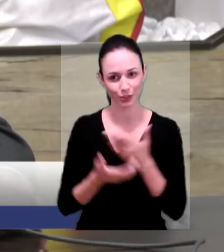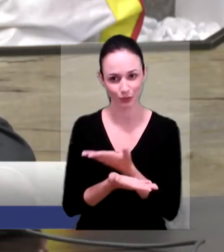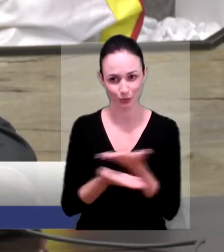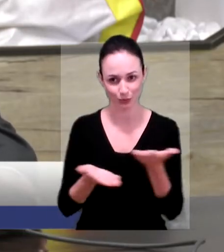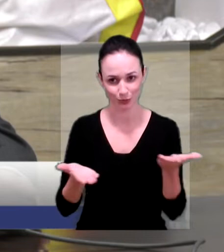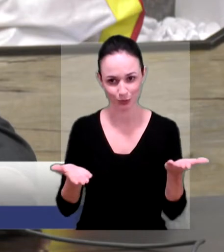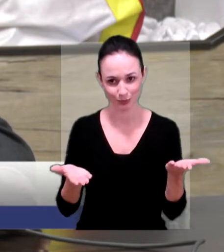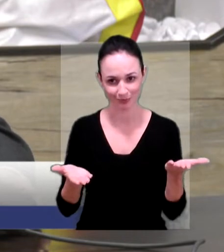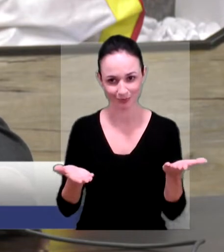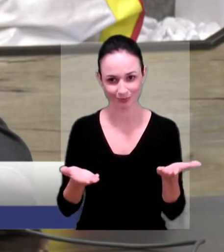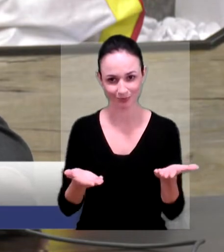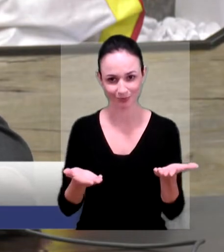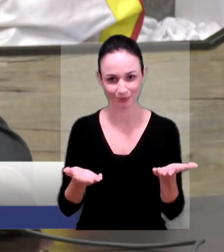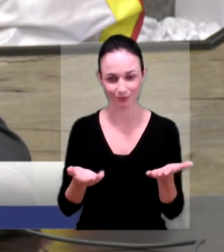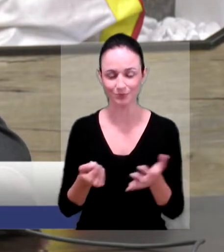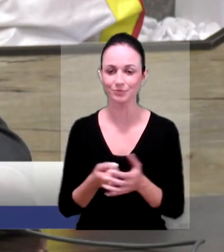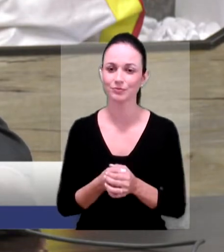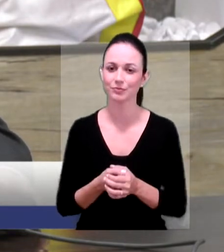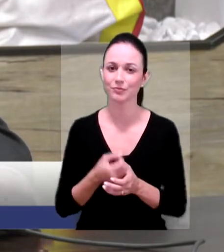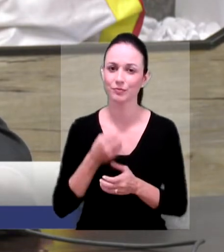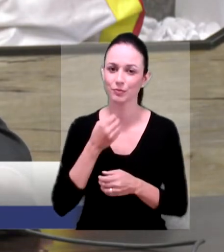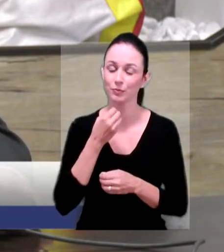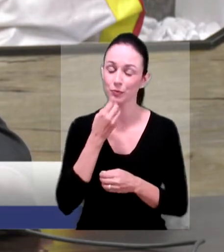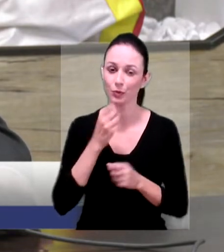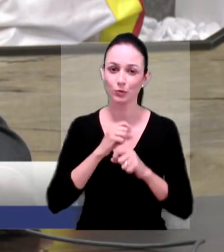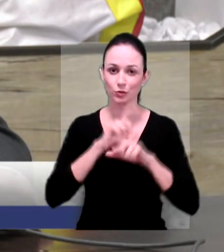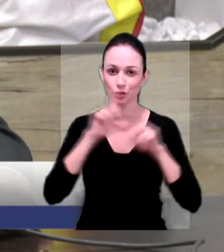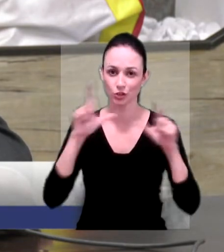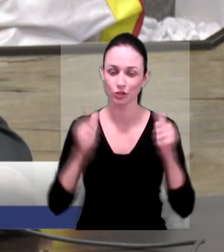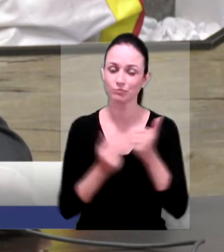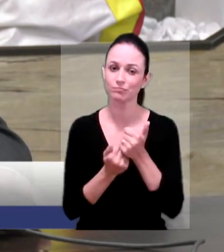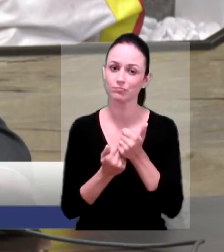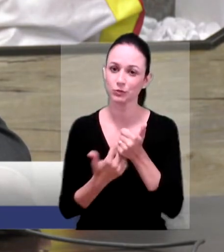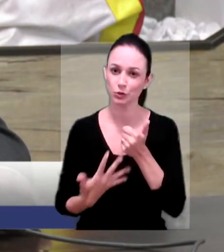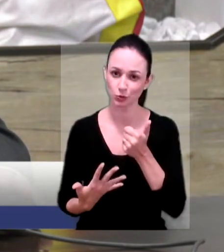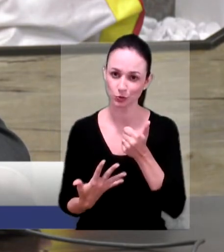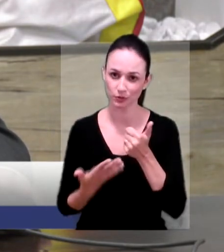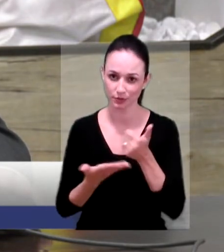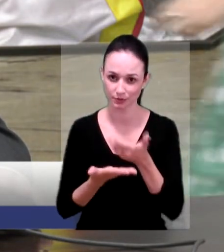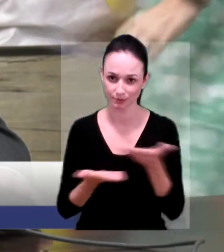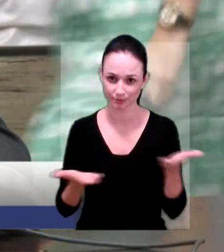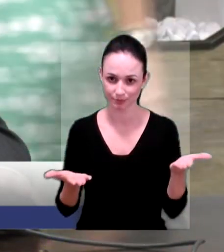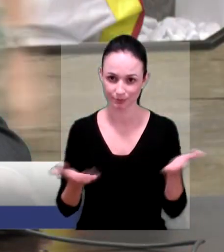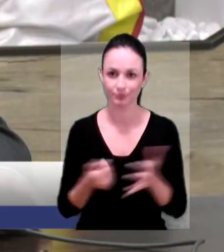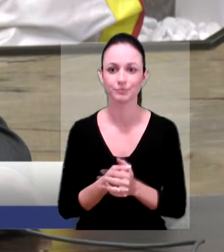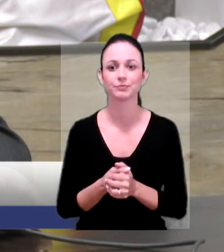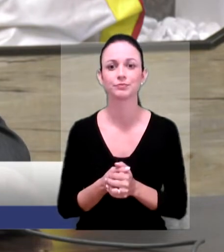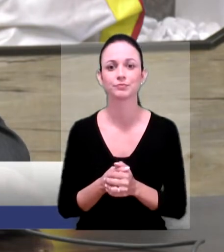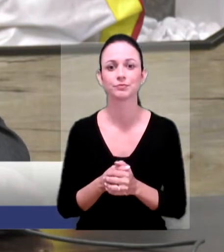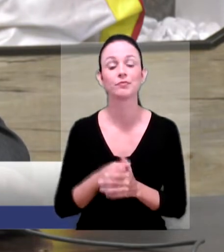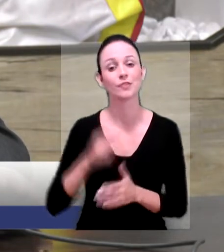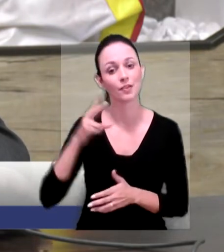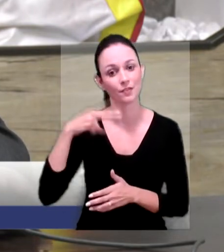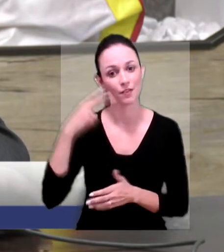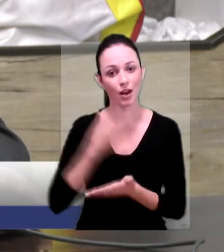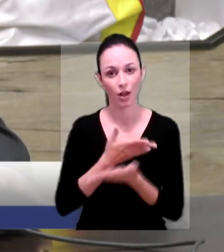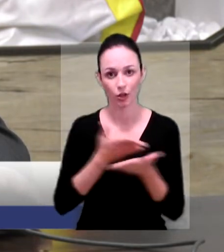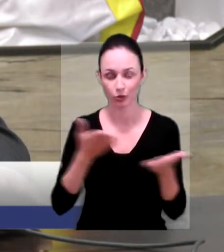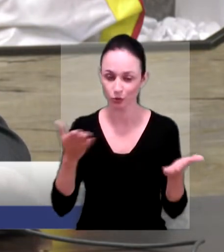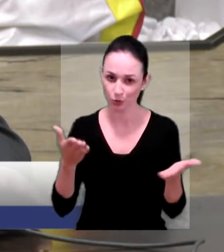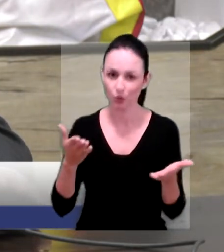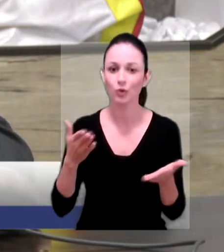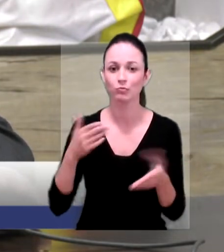bom dia à mesa diretora, bom dia vereadores eleitos, bom dia imprensa aqui